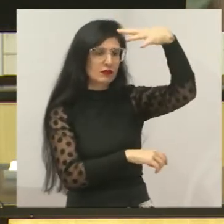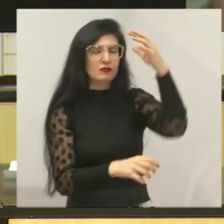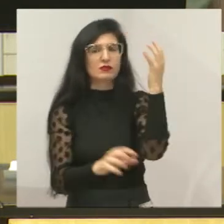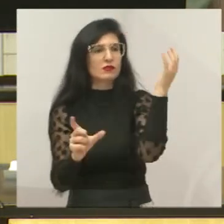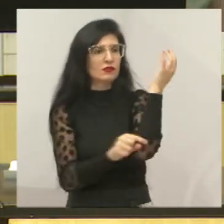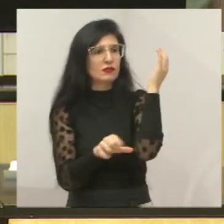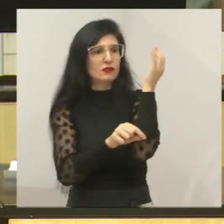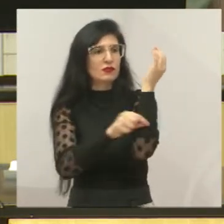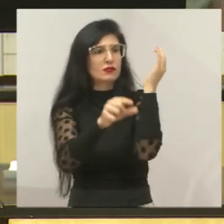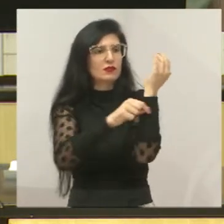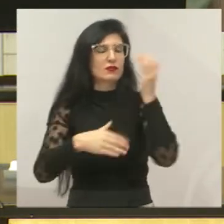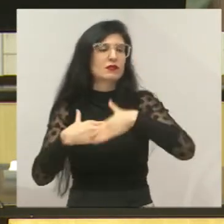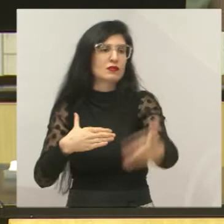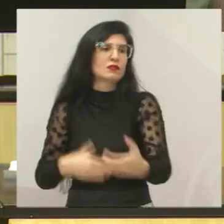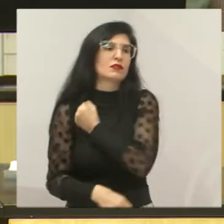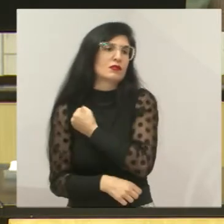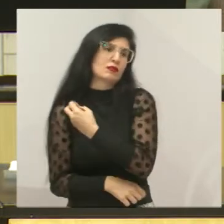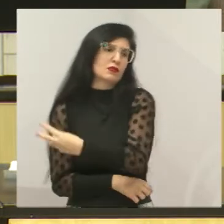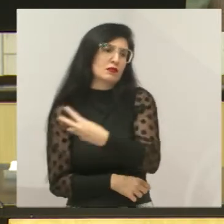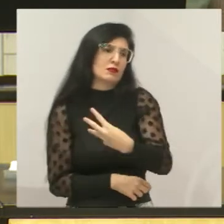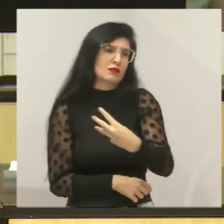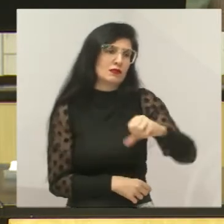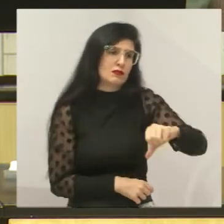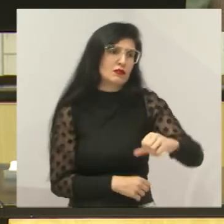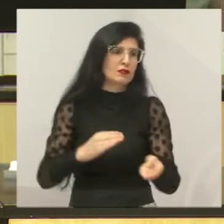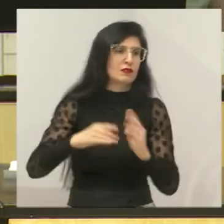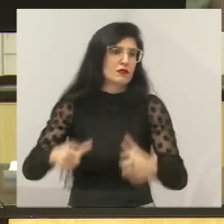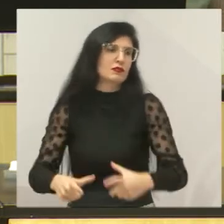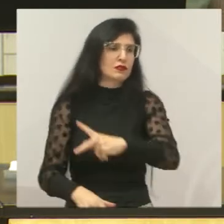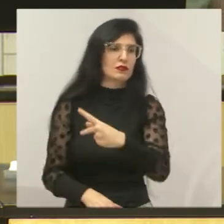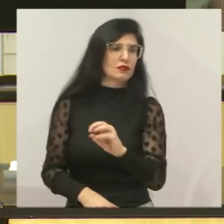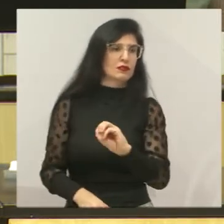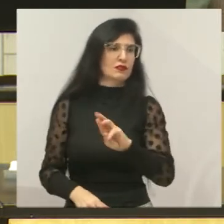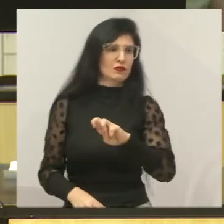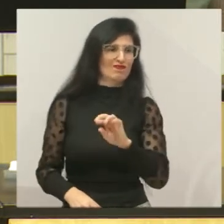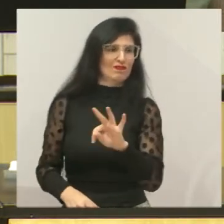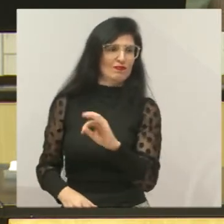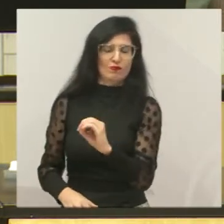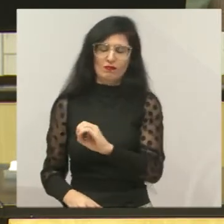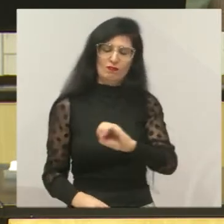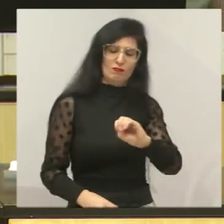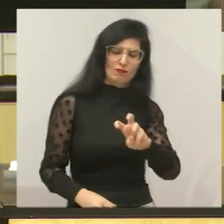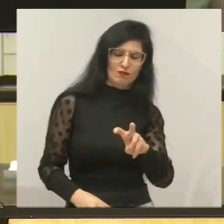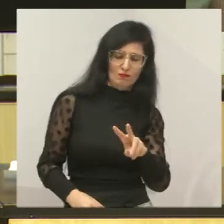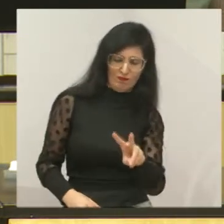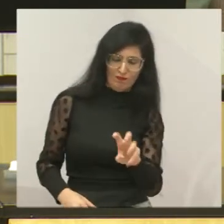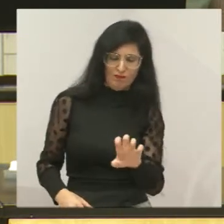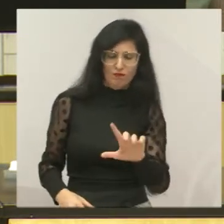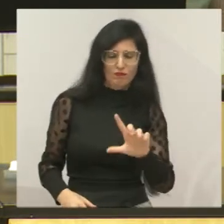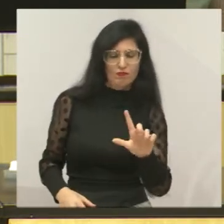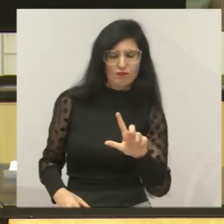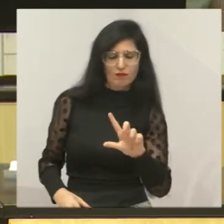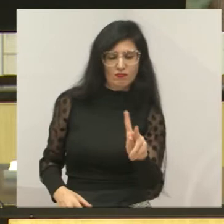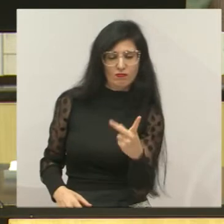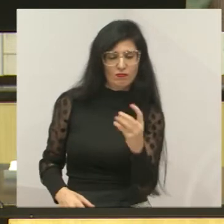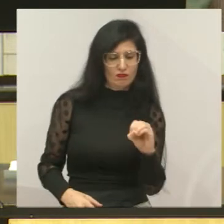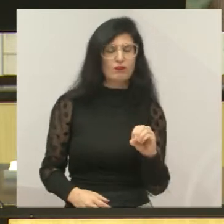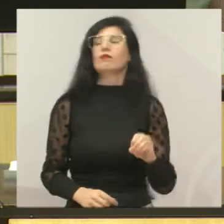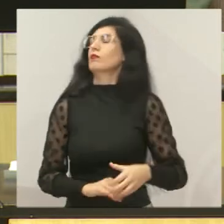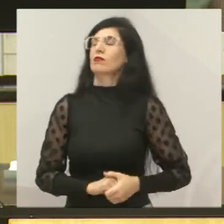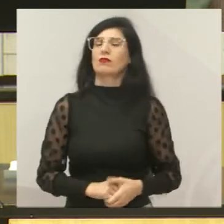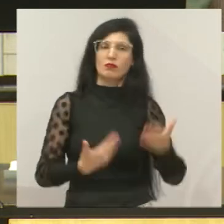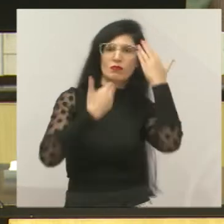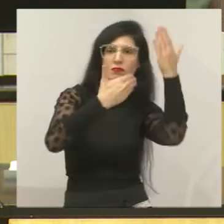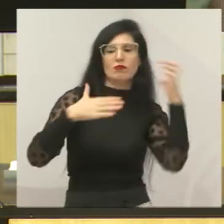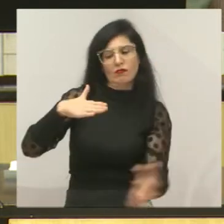número 339, no bairro Estância Porto Velho, em Jacareí. Assim sendo, muito respeitosamente, recorremos à compreensão e aos prédios da